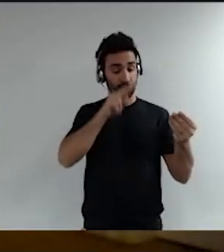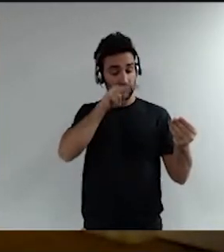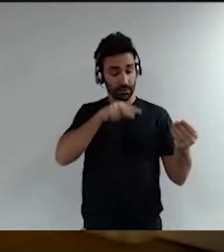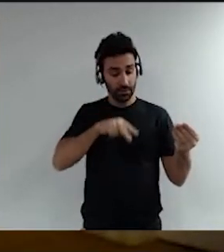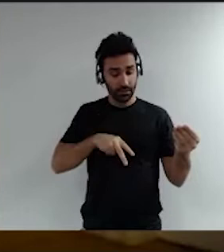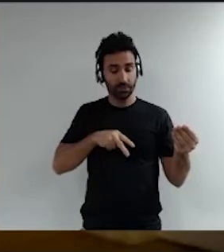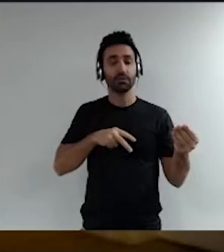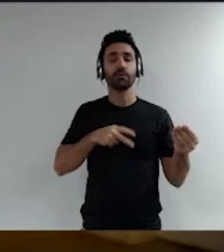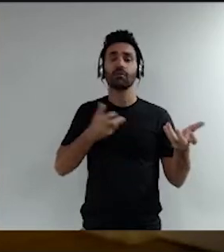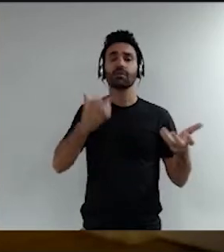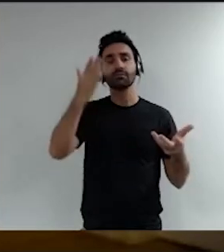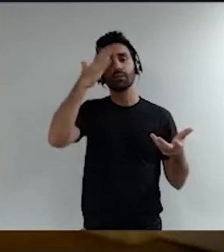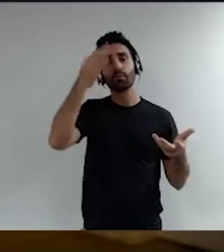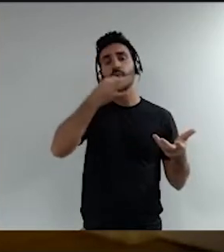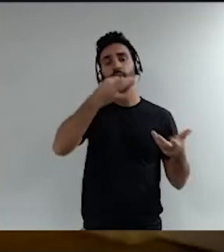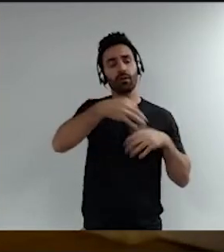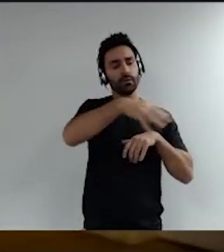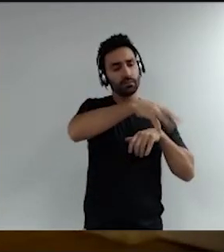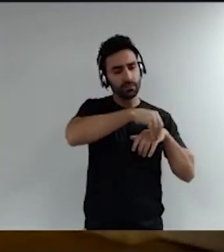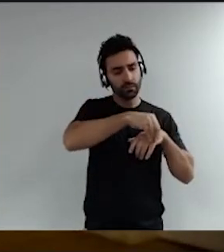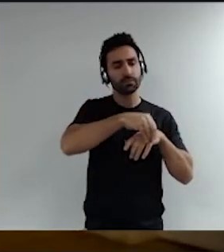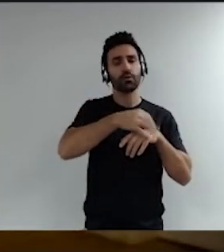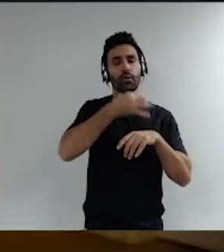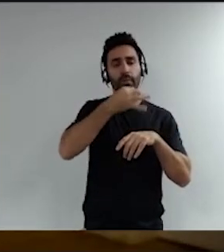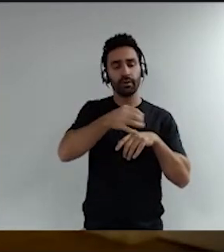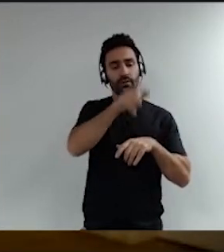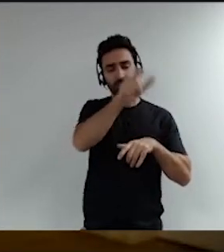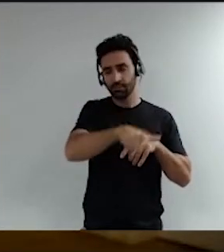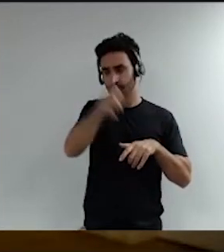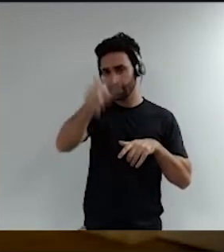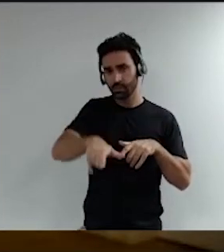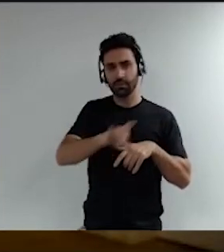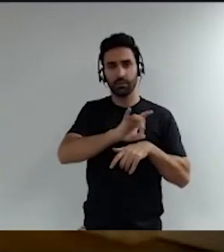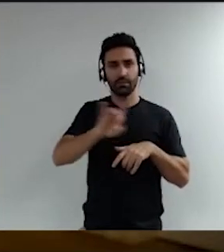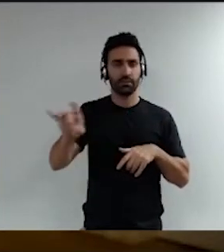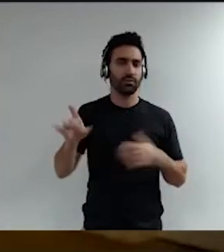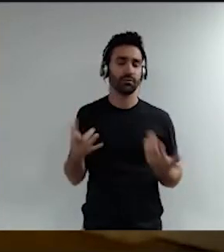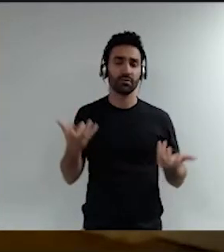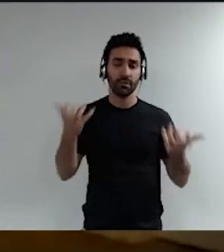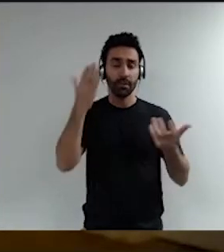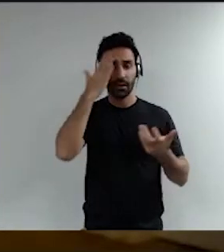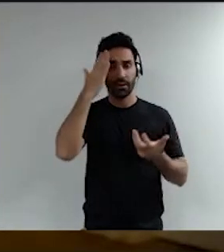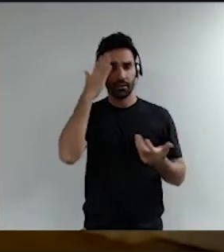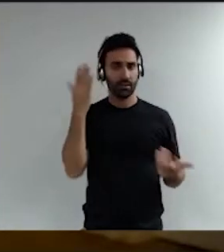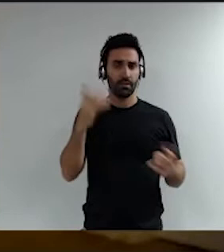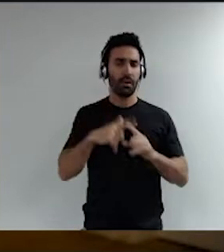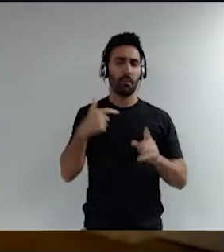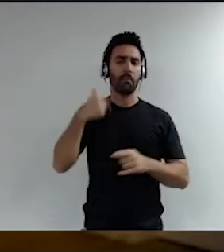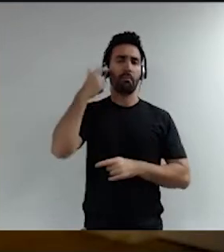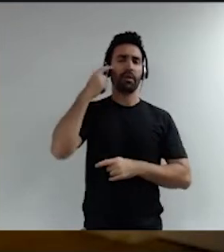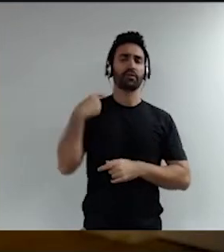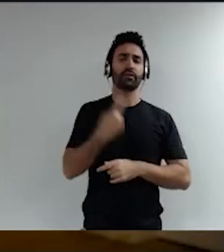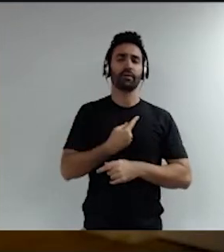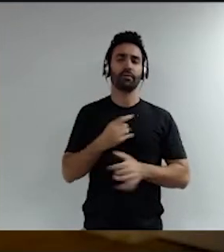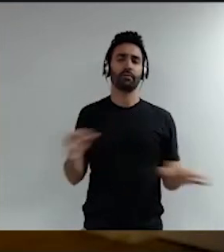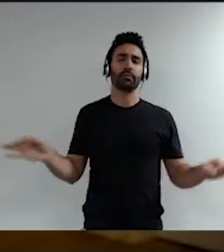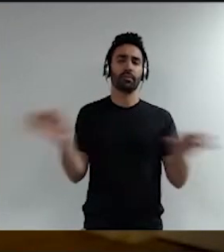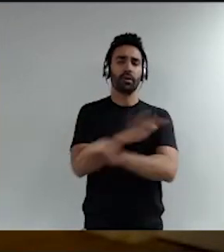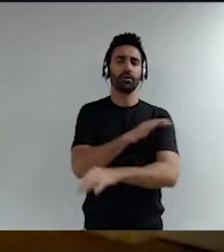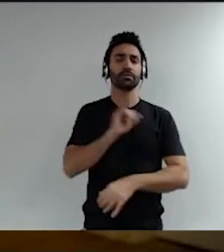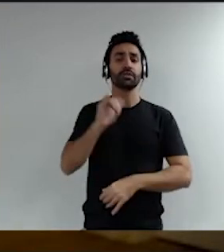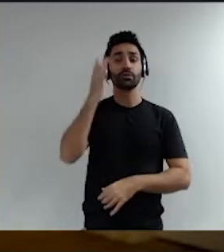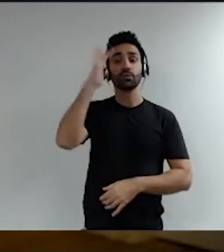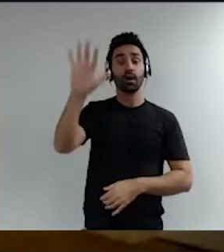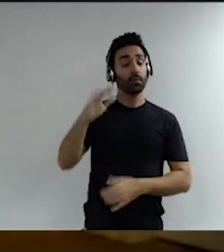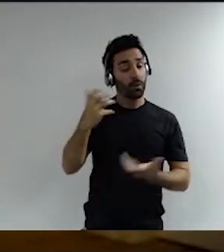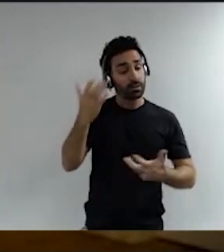saber a posição de cada um. E não vamos ficar satisfeitos, não vamos nos conformar se não soubermos o voto